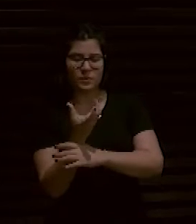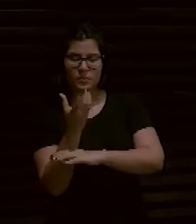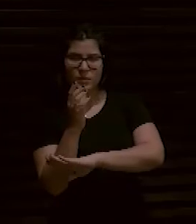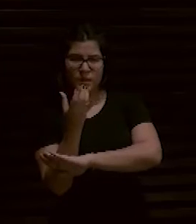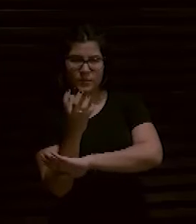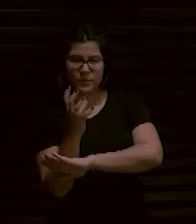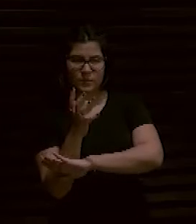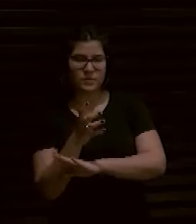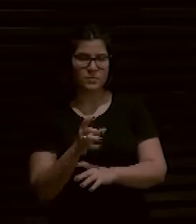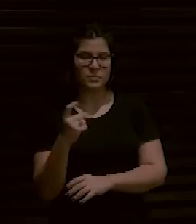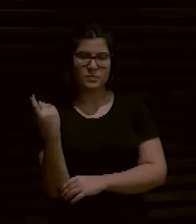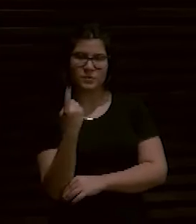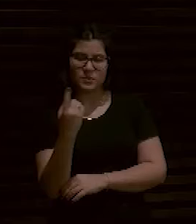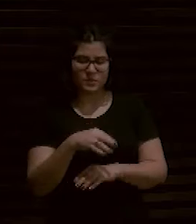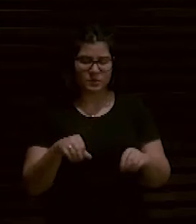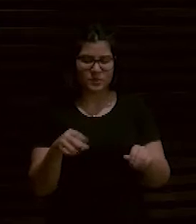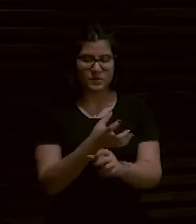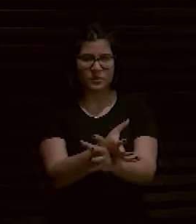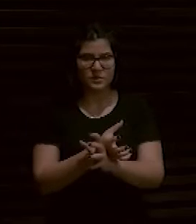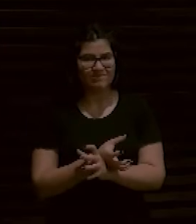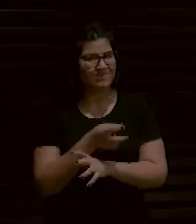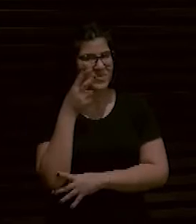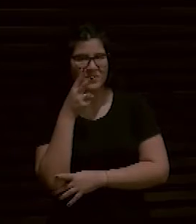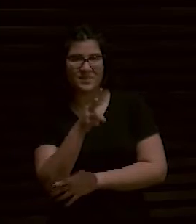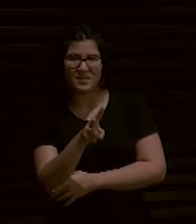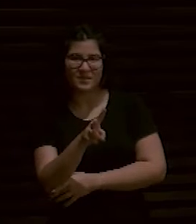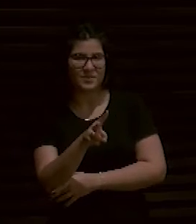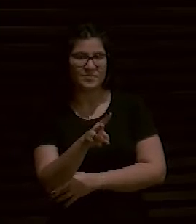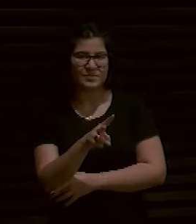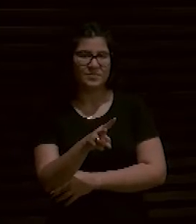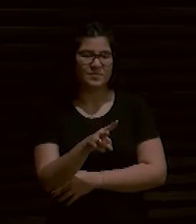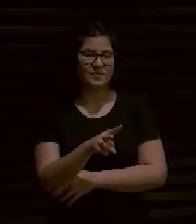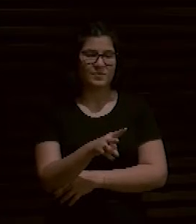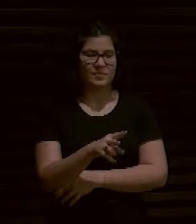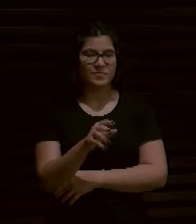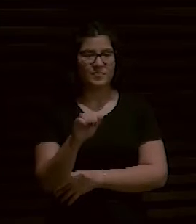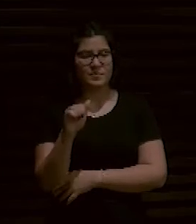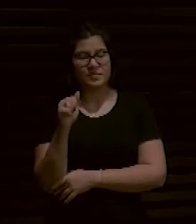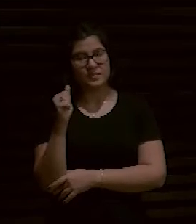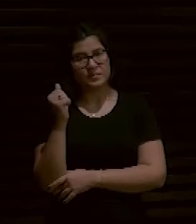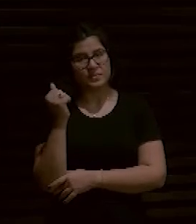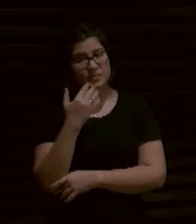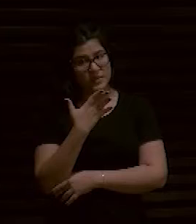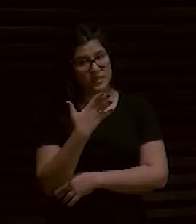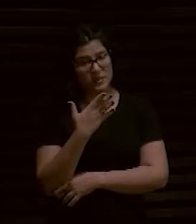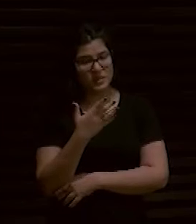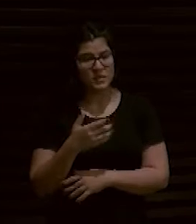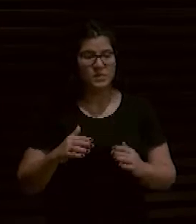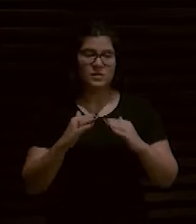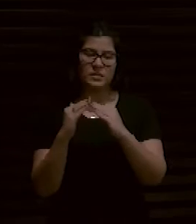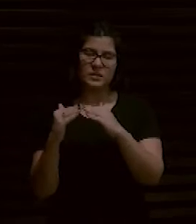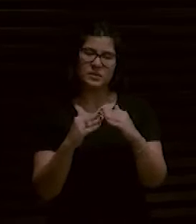no deserto, e não verá quando vier o bem. Antes, morará nos